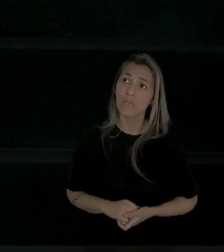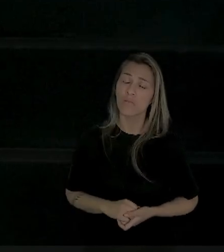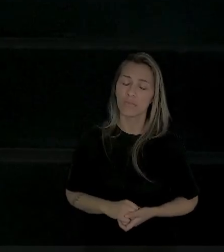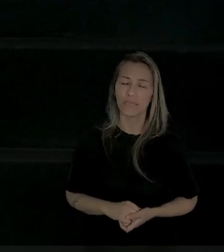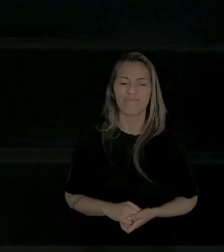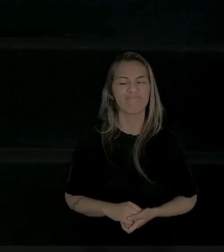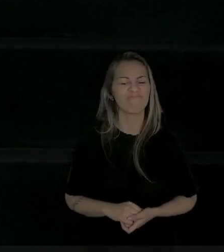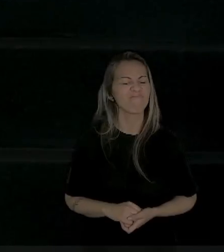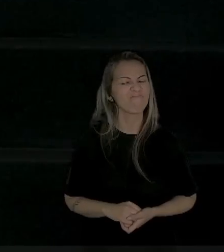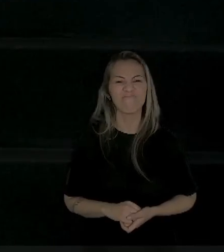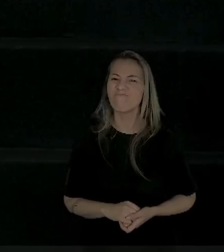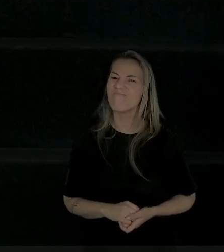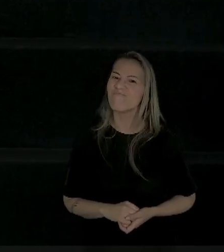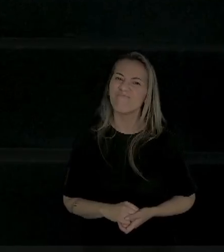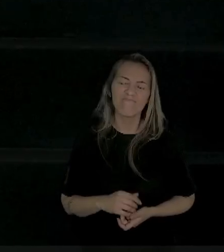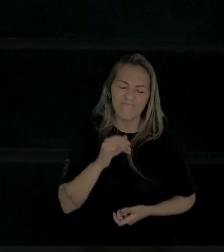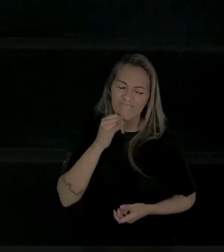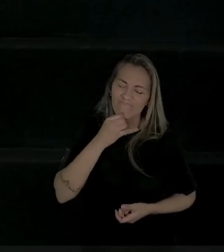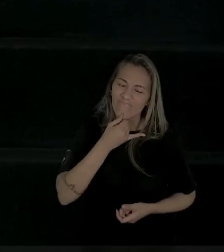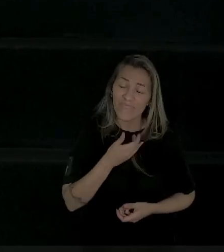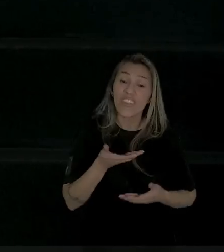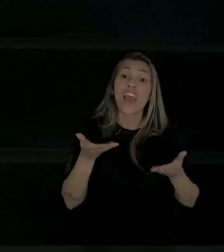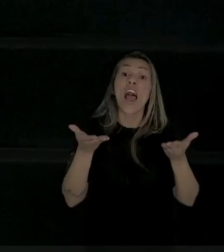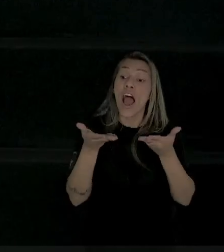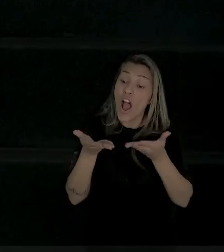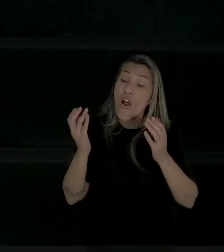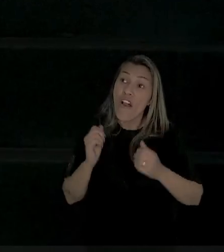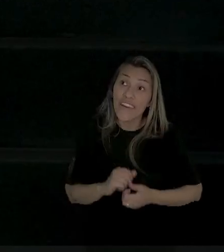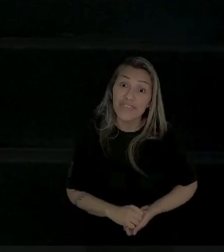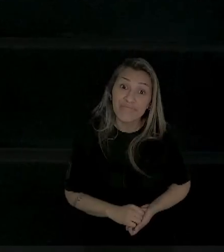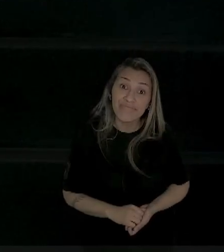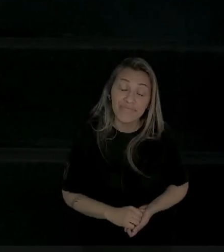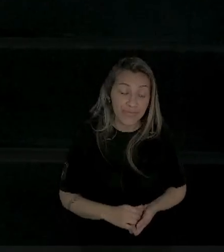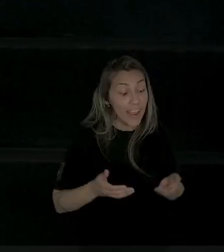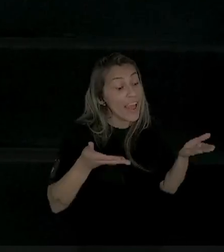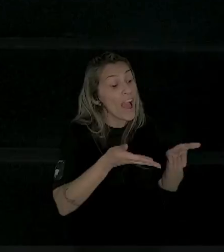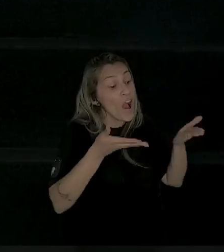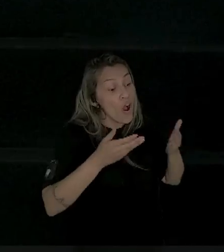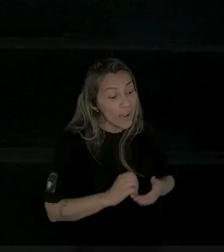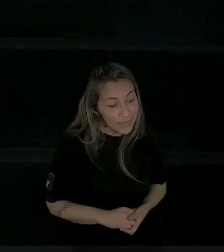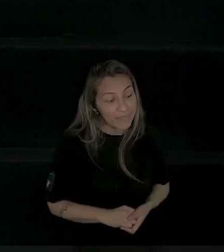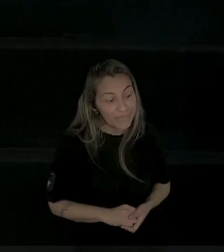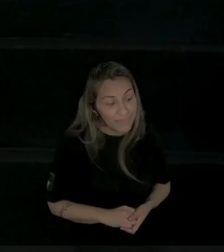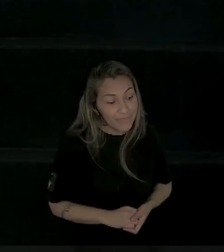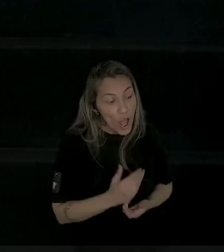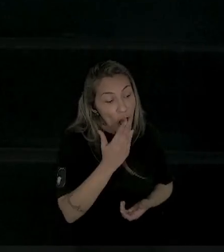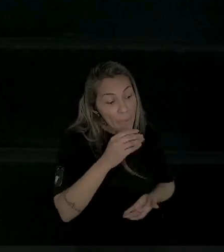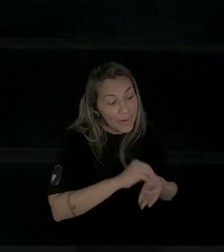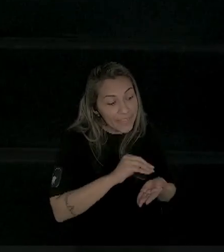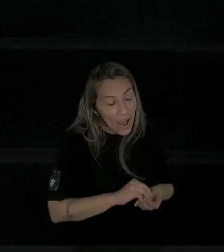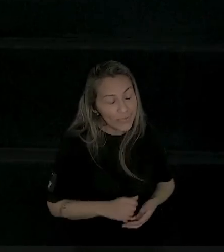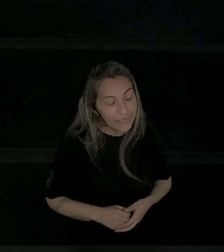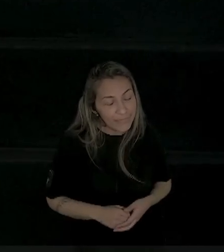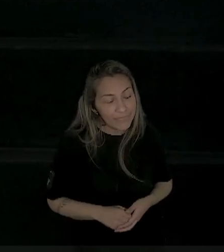Tolo. Cadê a comida agora? Que bom que Deus vai atrás de você. Elias, você está fazendo o